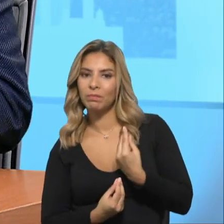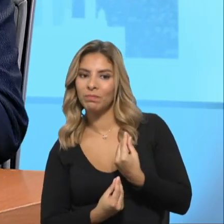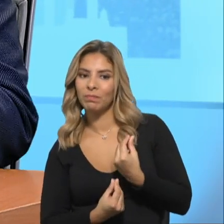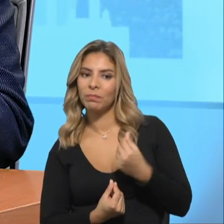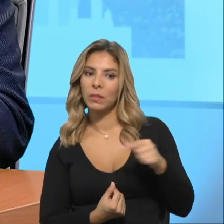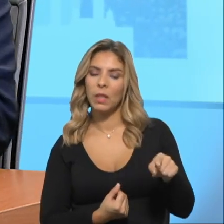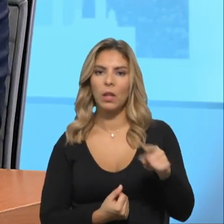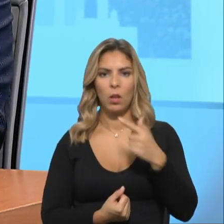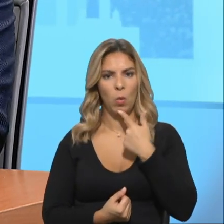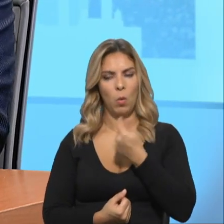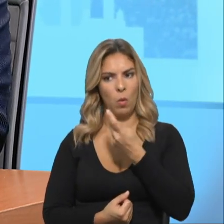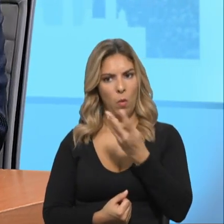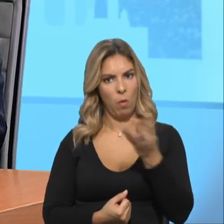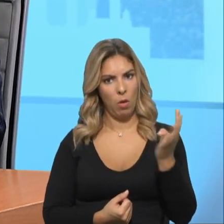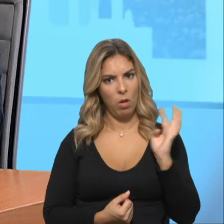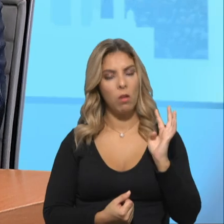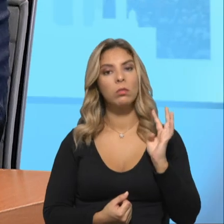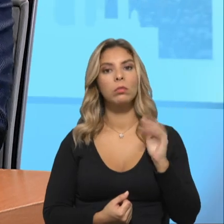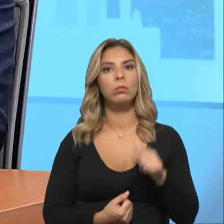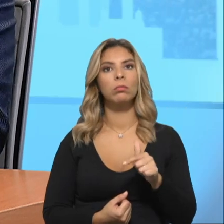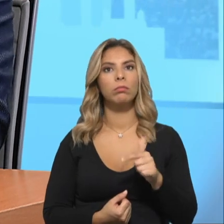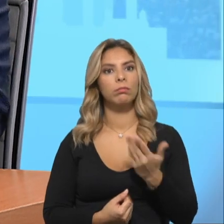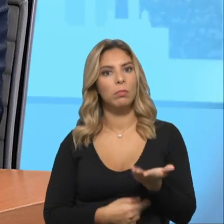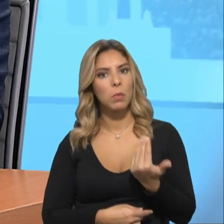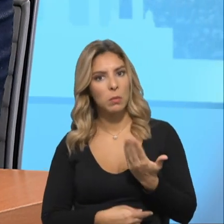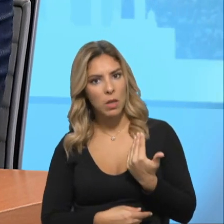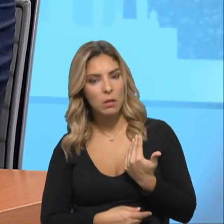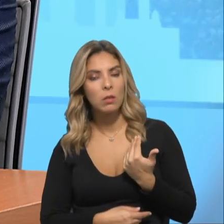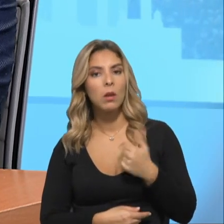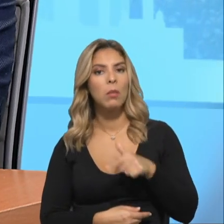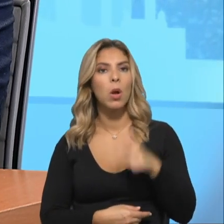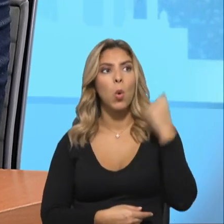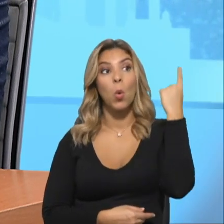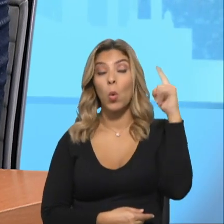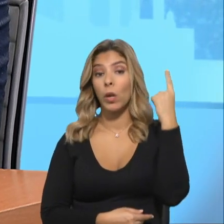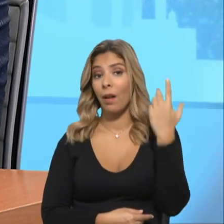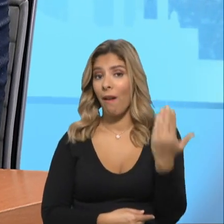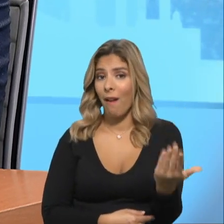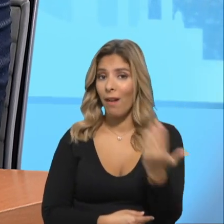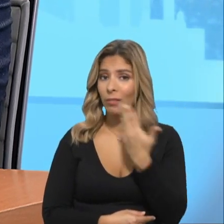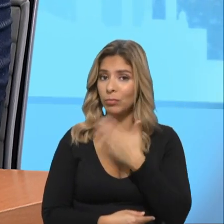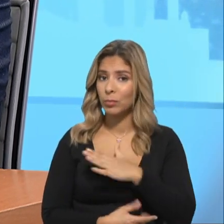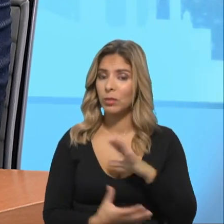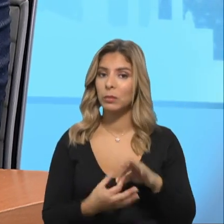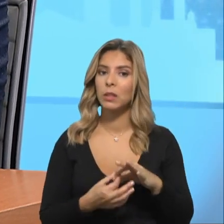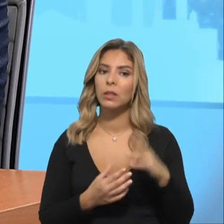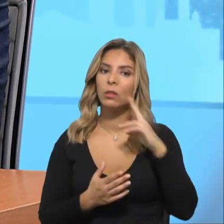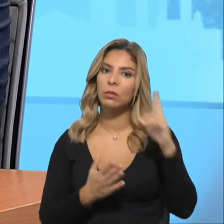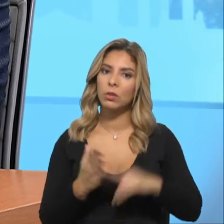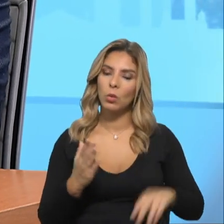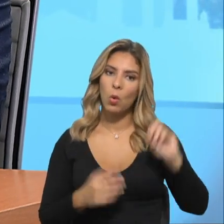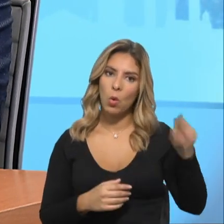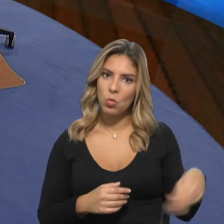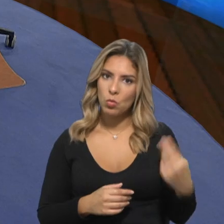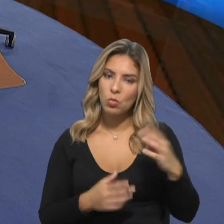tem imensas ineficiências, mas que é o único que tem, que é o instrumento negocial das Convenções das Nações Unidas sobre as